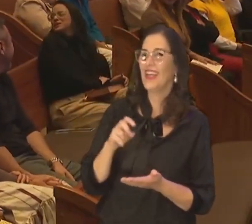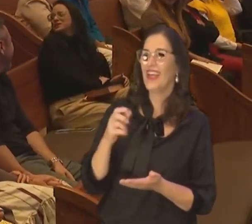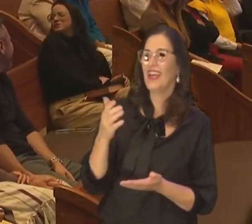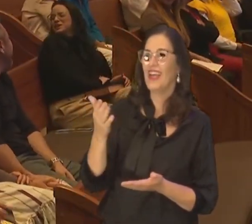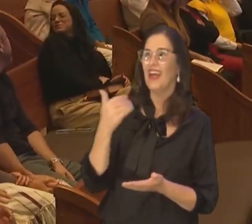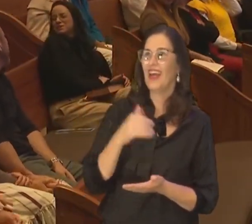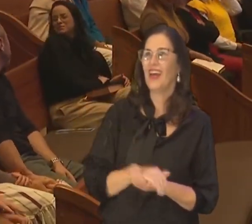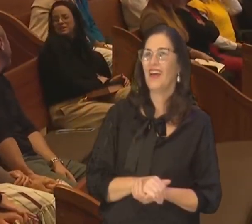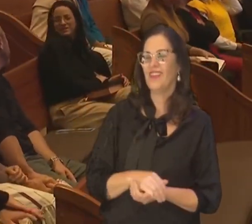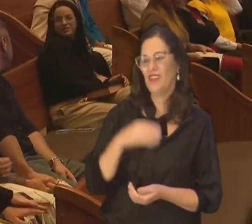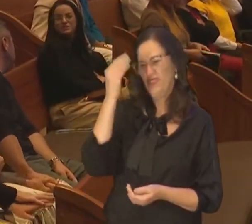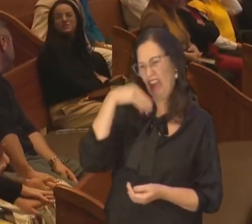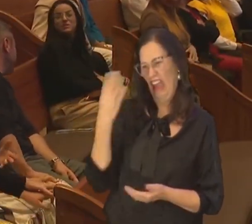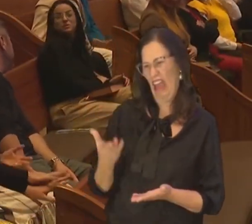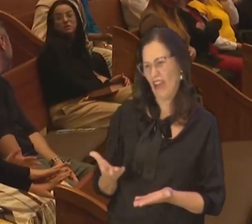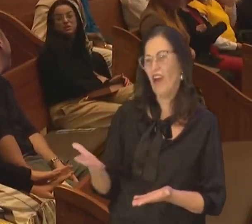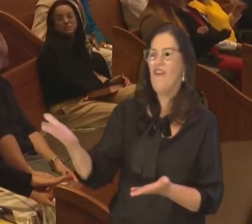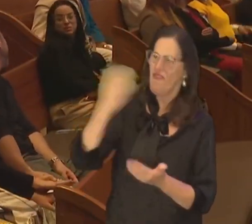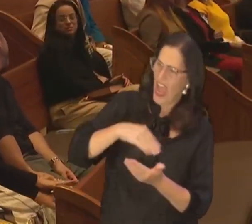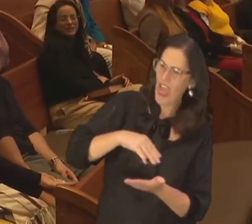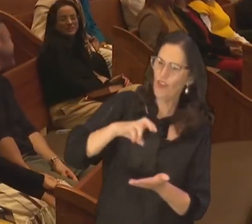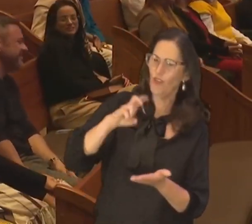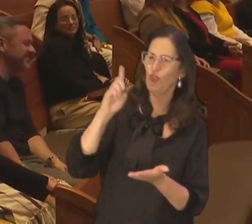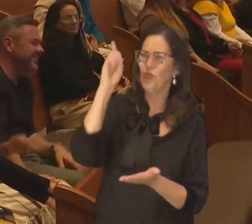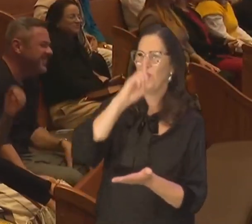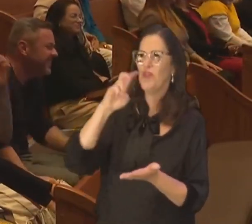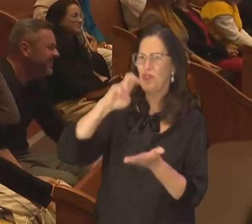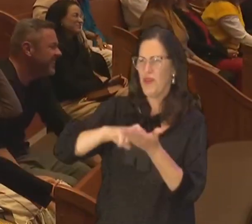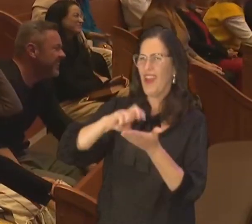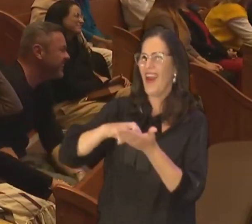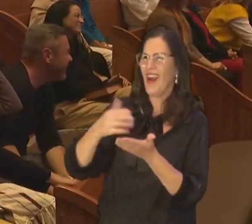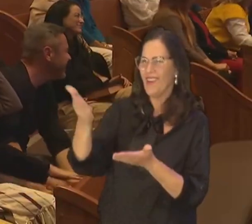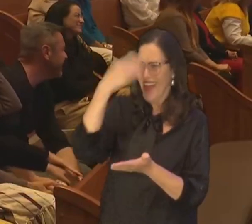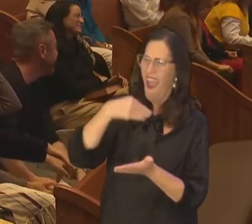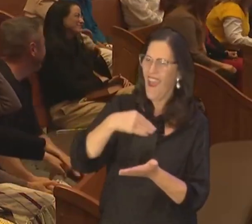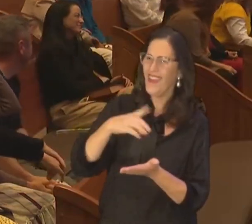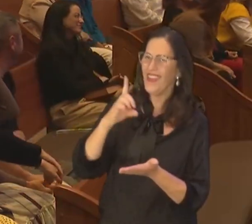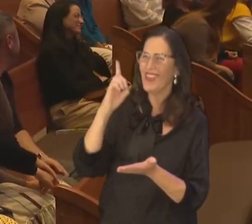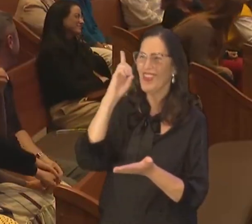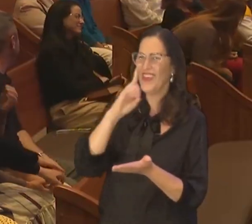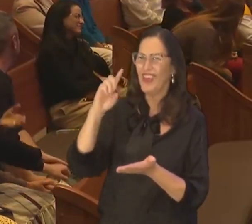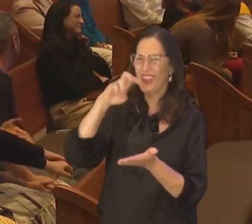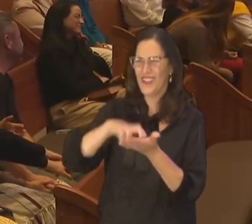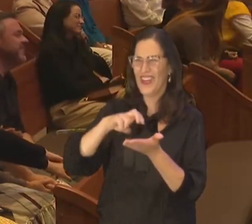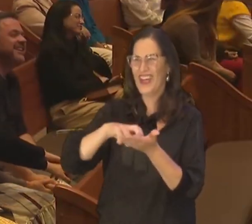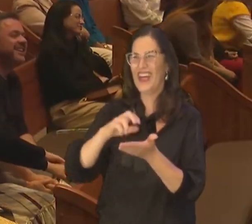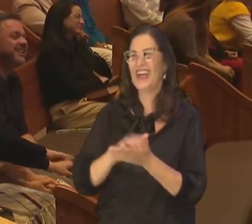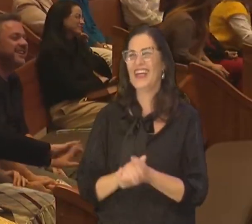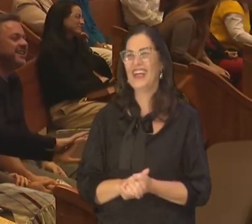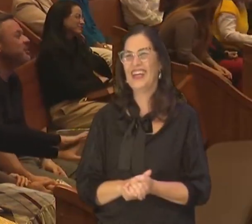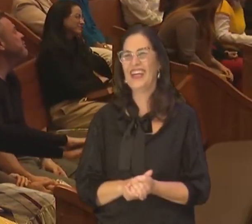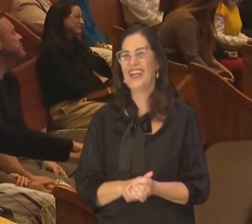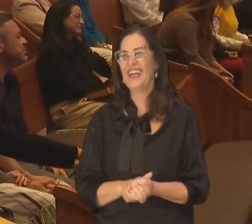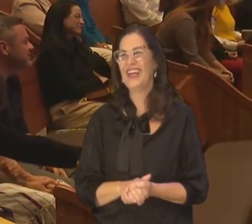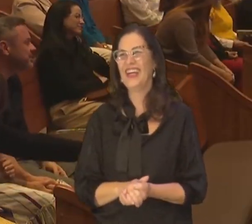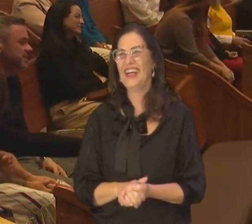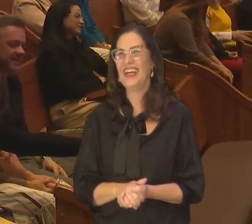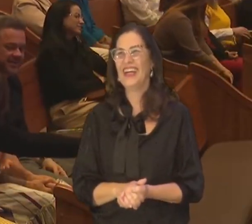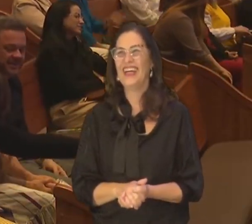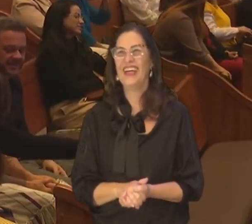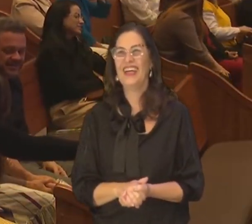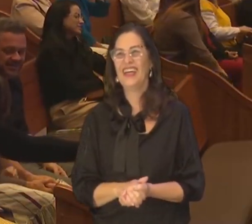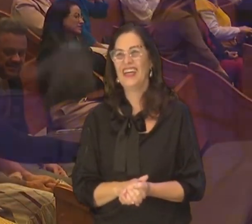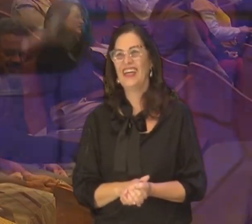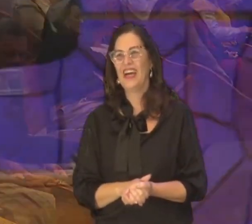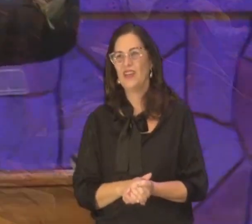Está muito fraco, vem domingo de manhã. Isso, ouvir sobre a igreja de Pérgamo. Aos meus companheiros